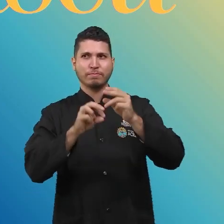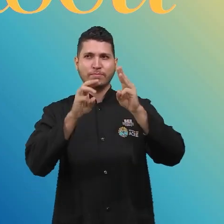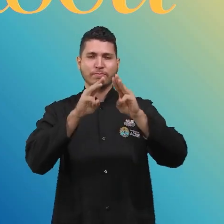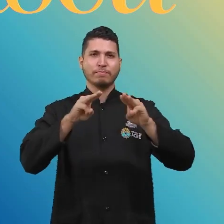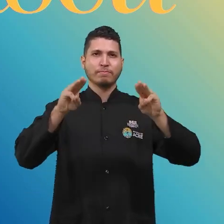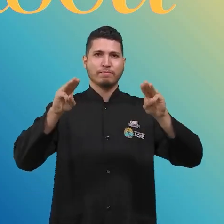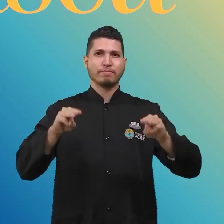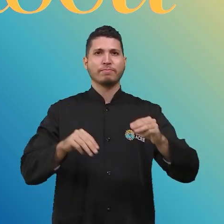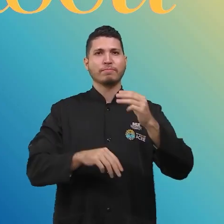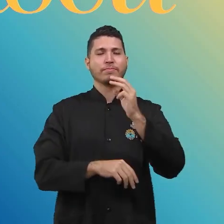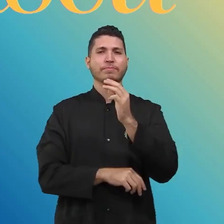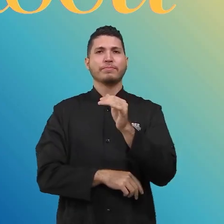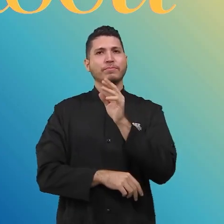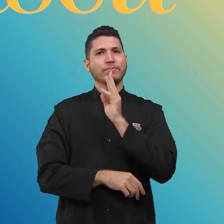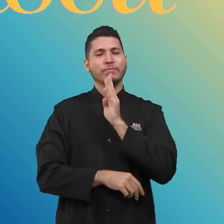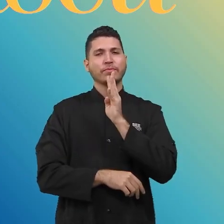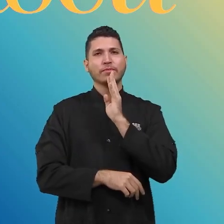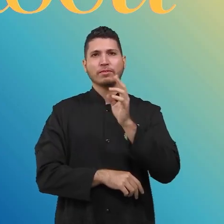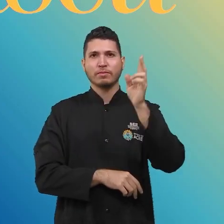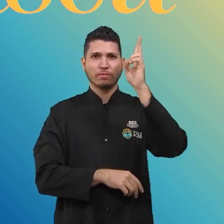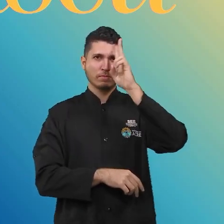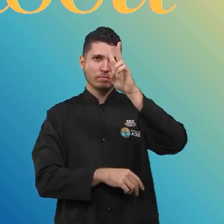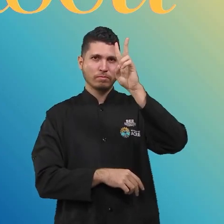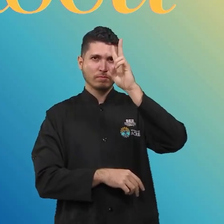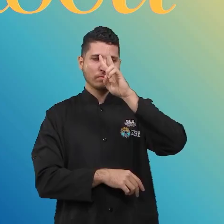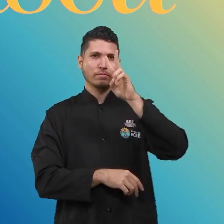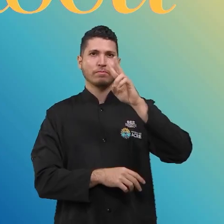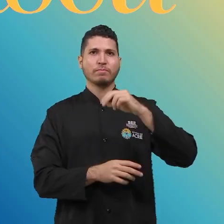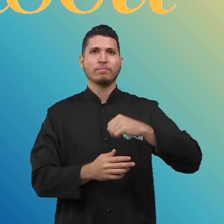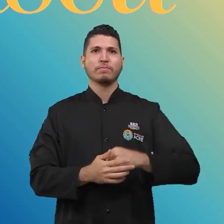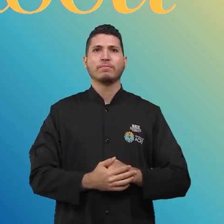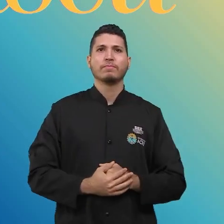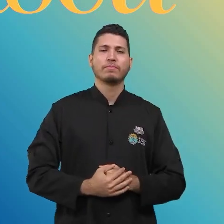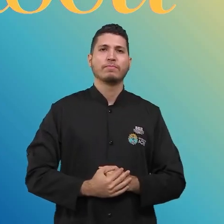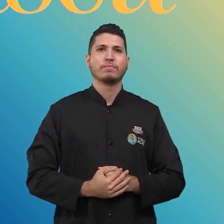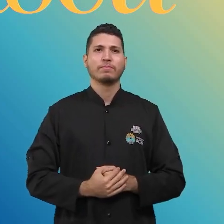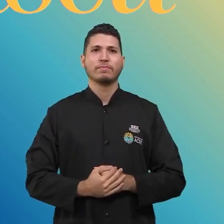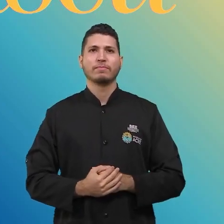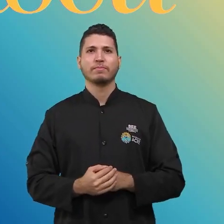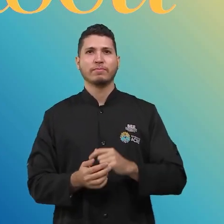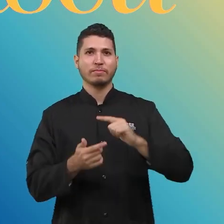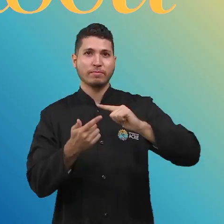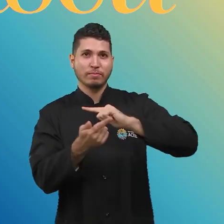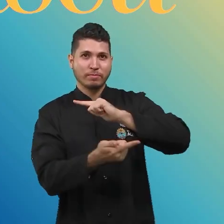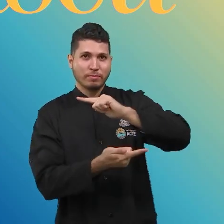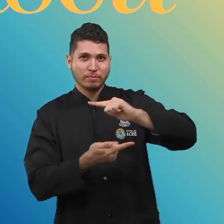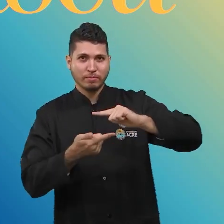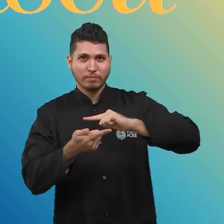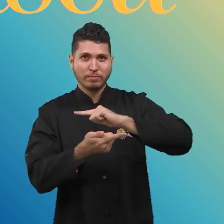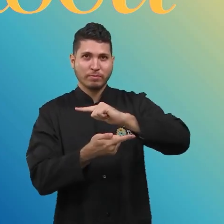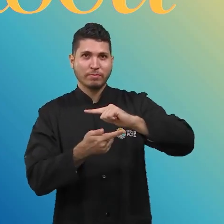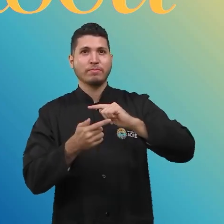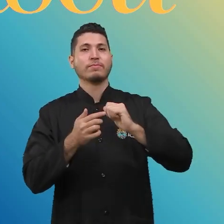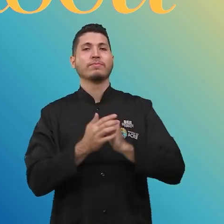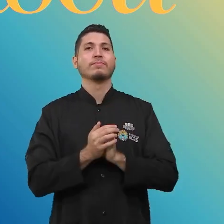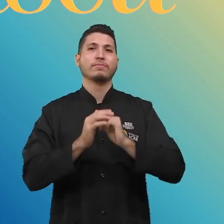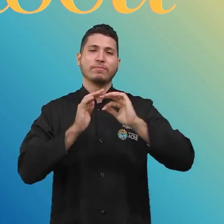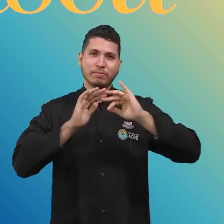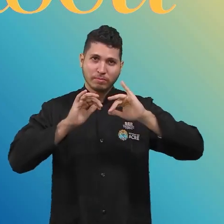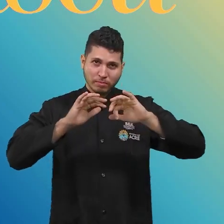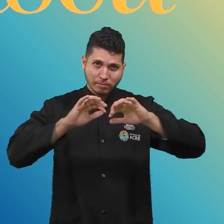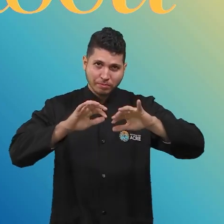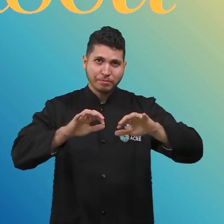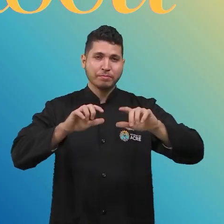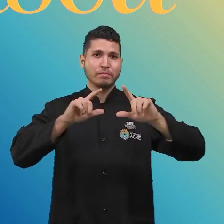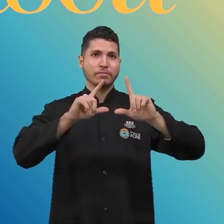e conhecer a história como se você estivesse dentro dela, de uma forma mais global, ou seja, você pode explorar